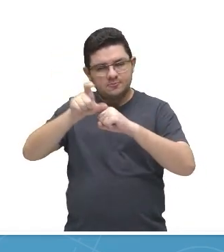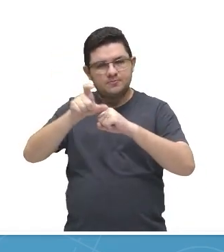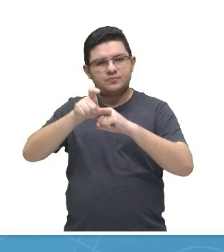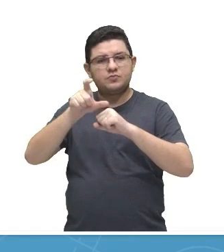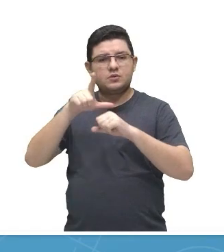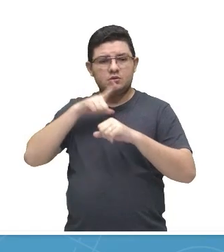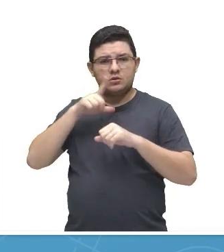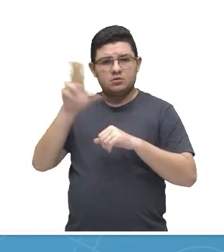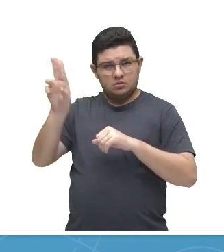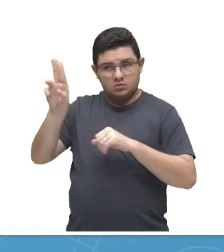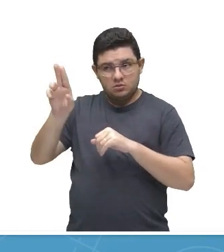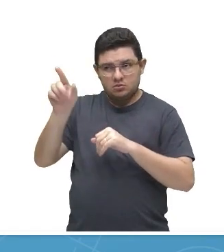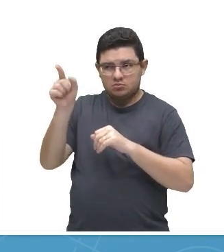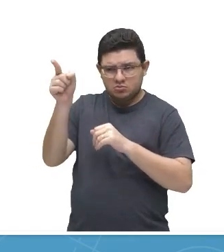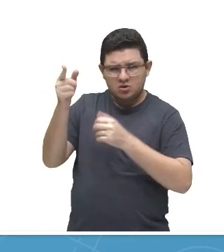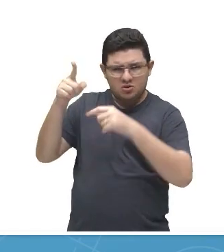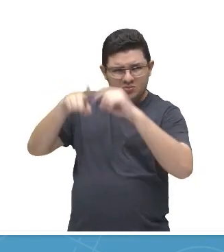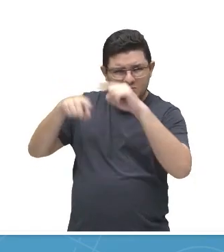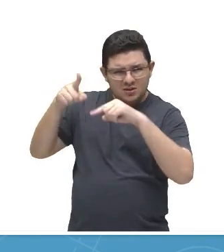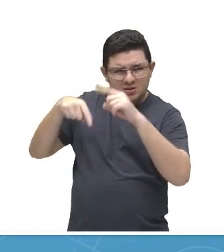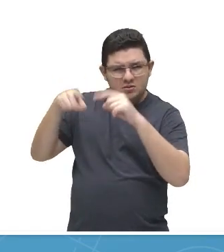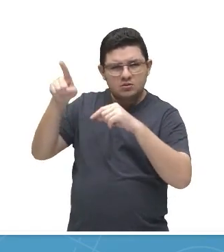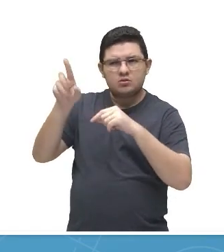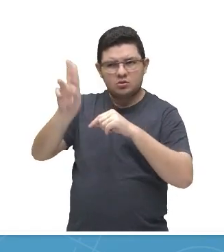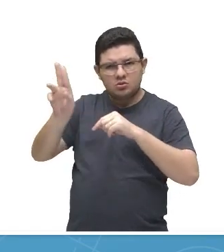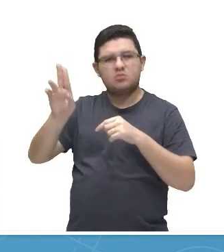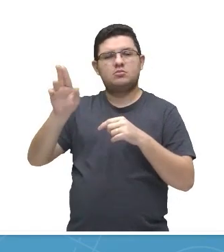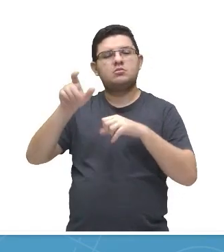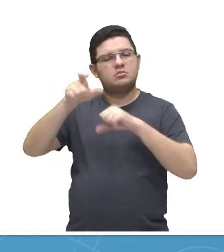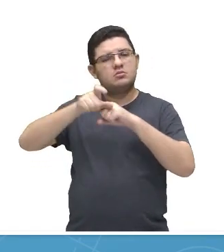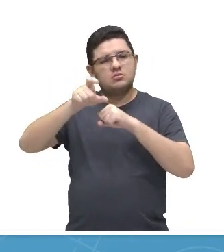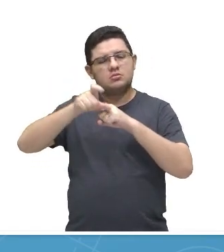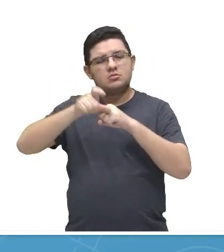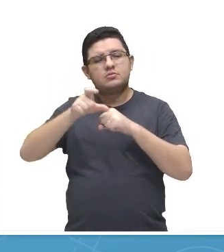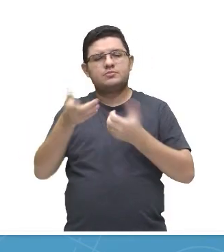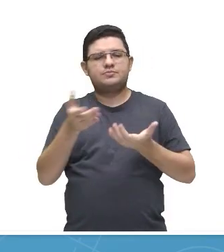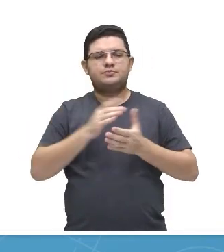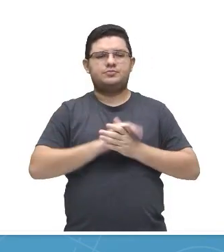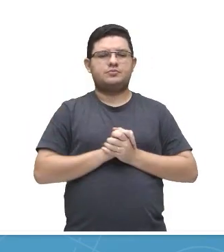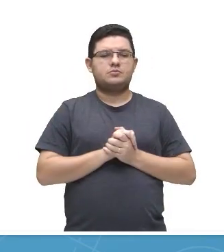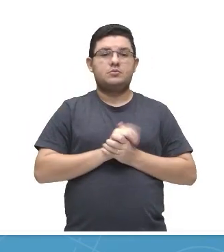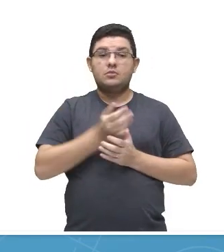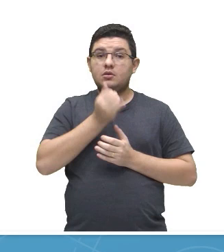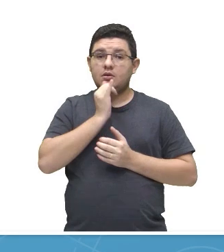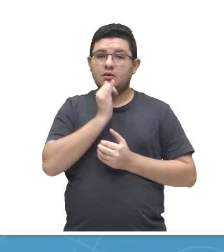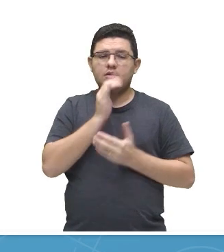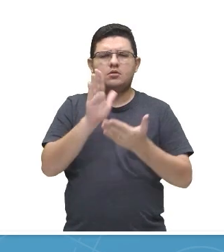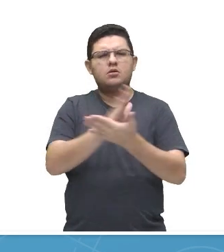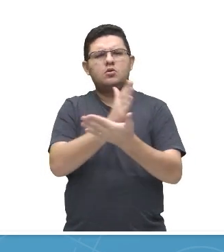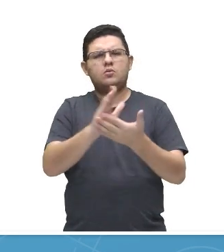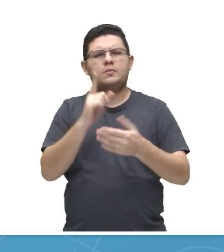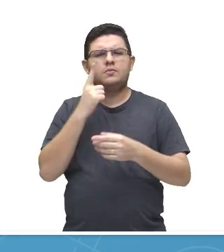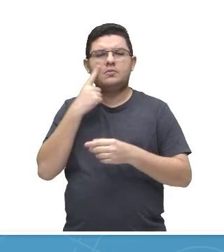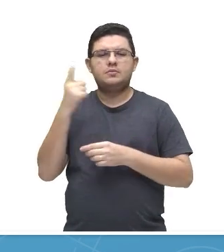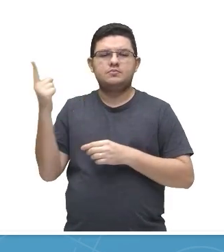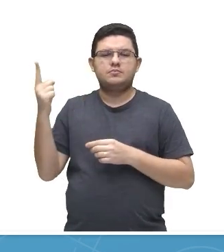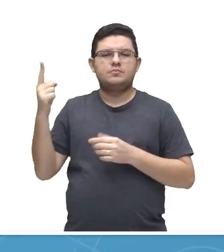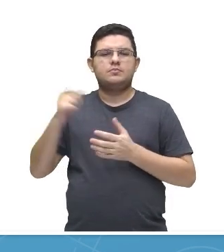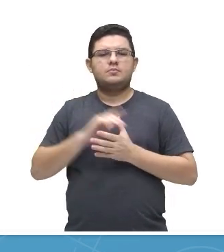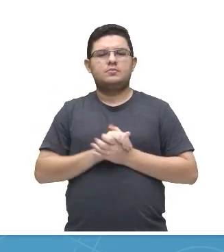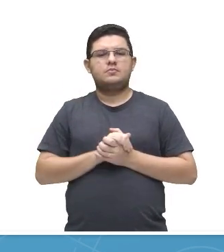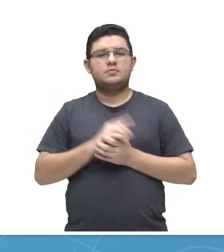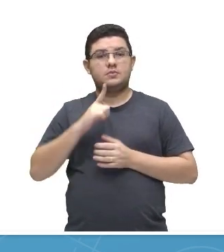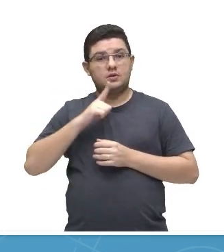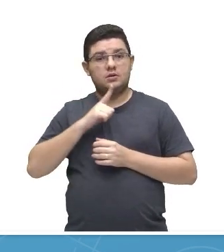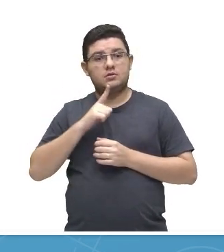designou este ser, certo? Muito bem. Vamos ver alguns exemplos. E nós temos aqui vários. Olha